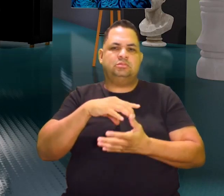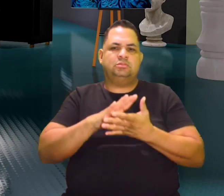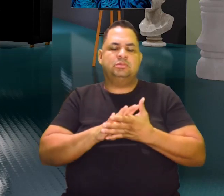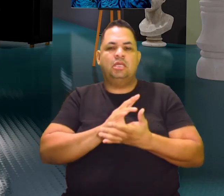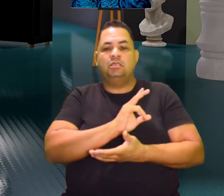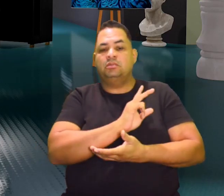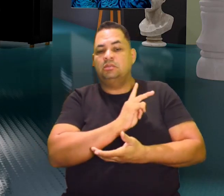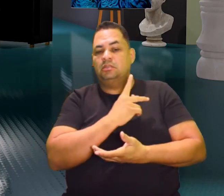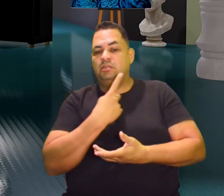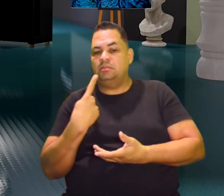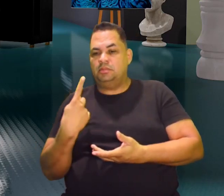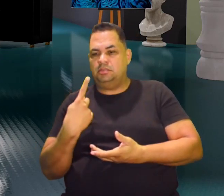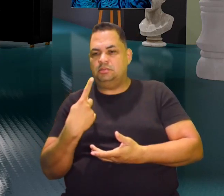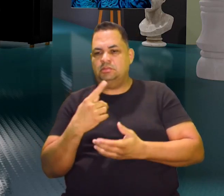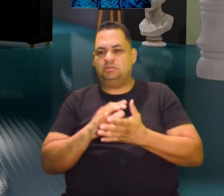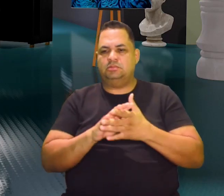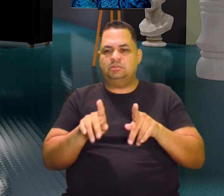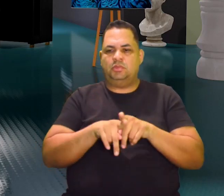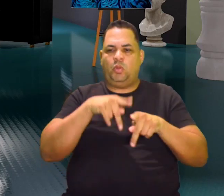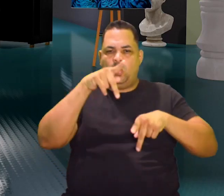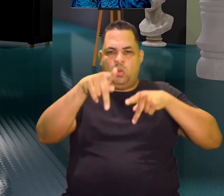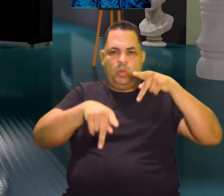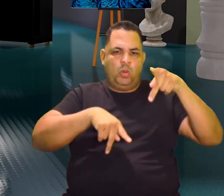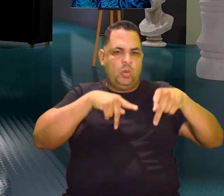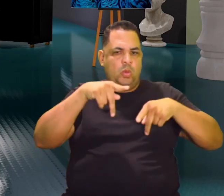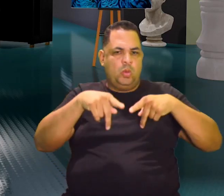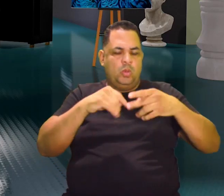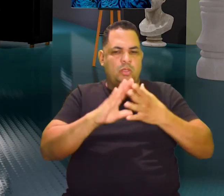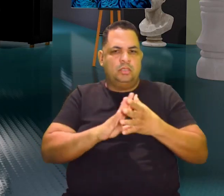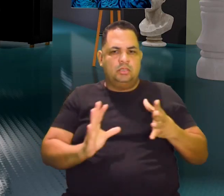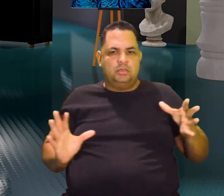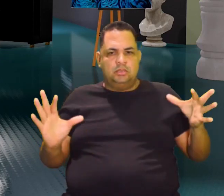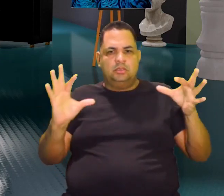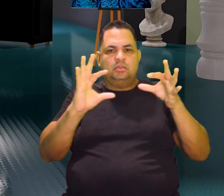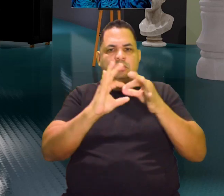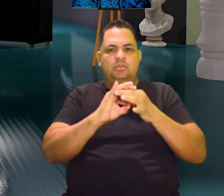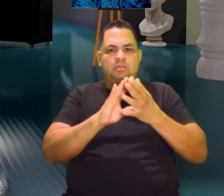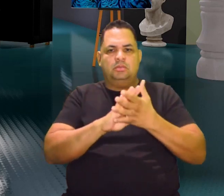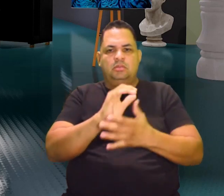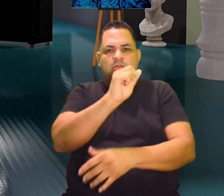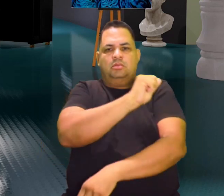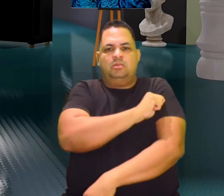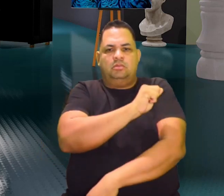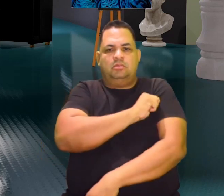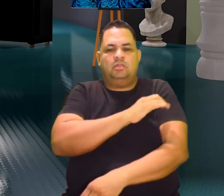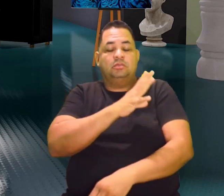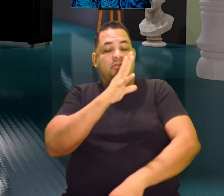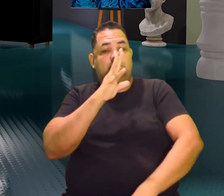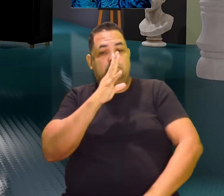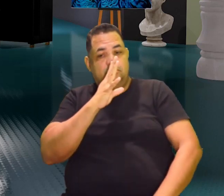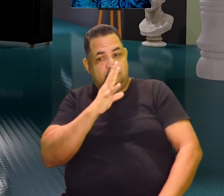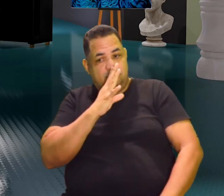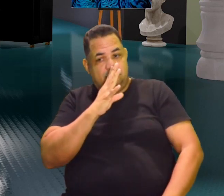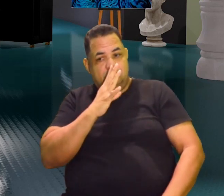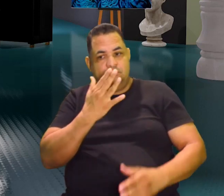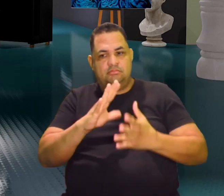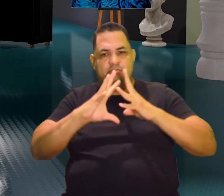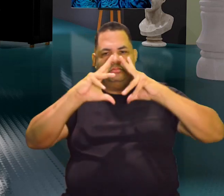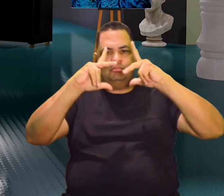também história bíblica que trata aí desse contexto. Então, estudantes, nós admiramos